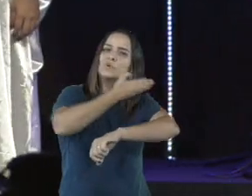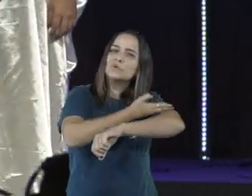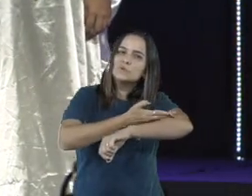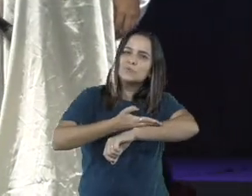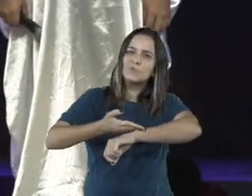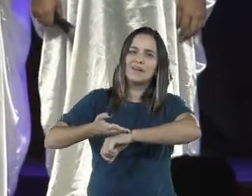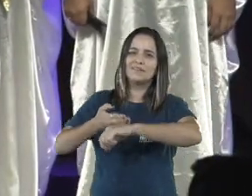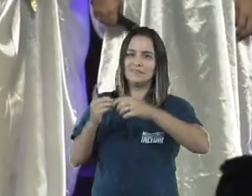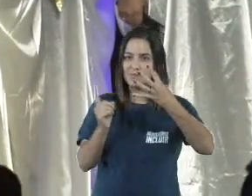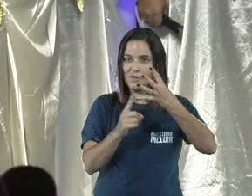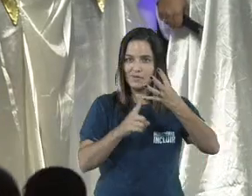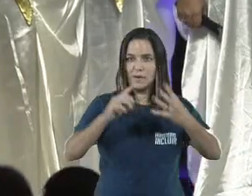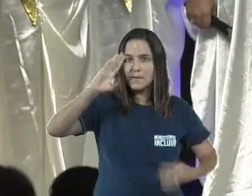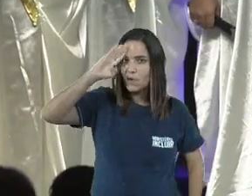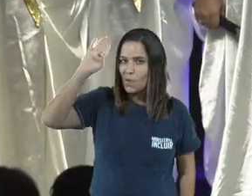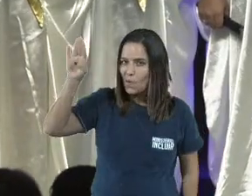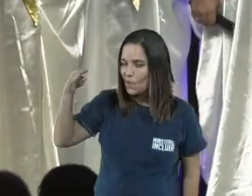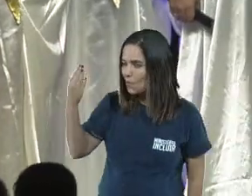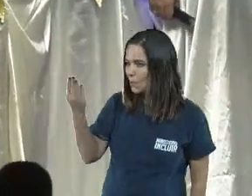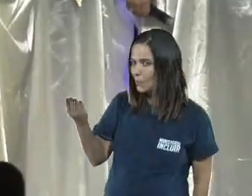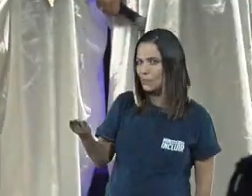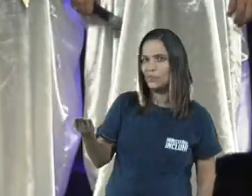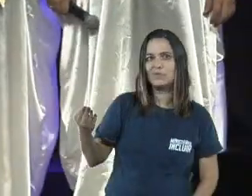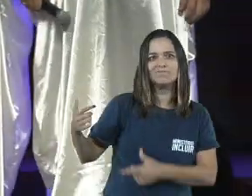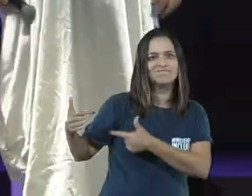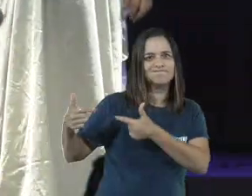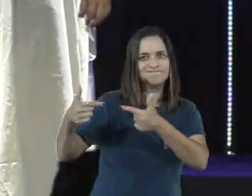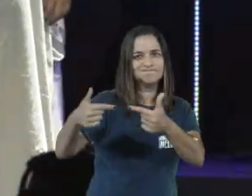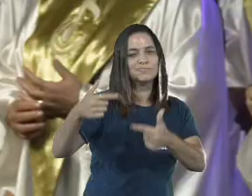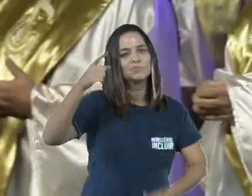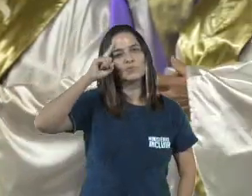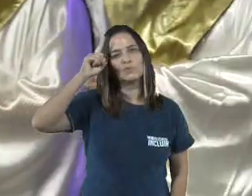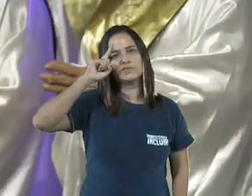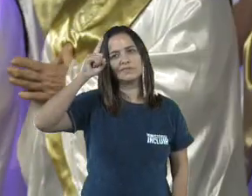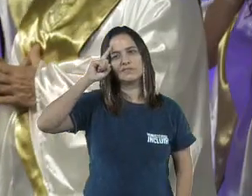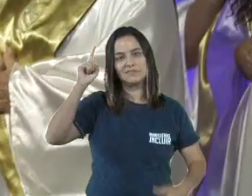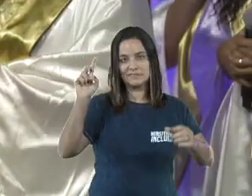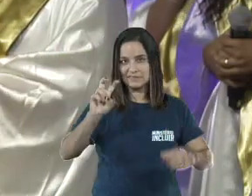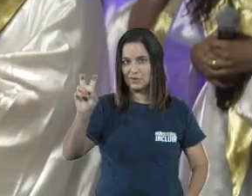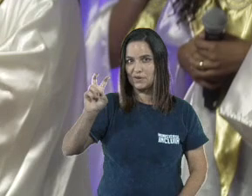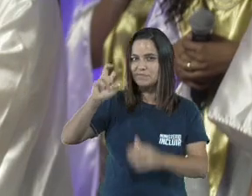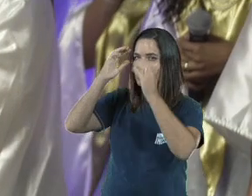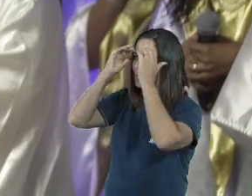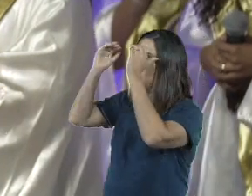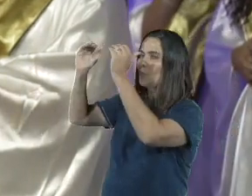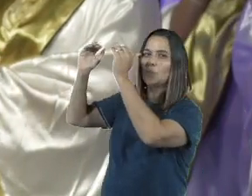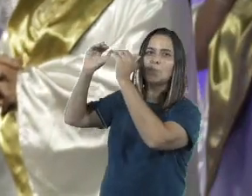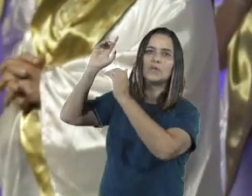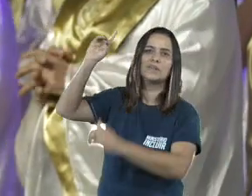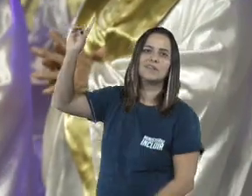estilo de vida obediência meu sonho maior a